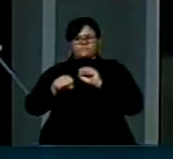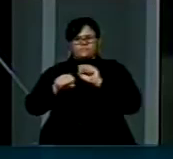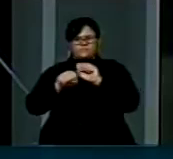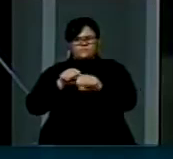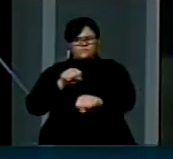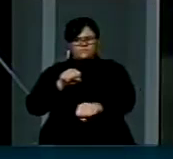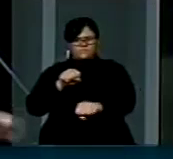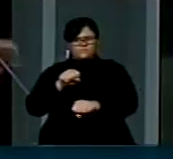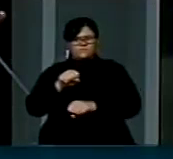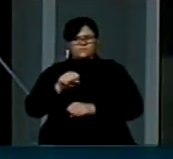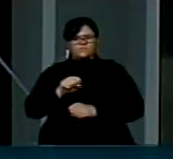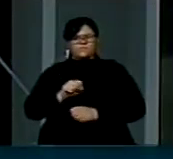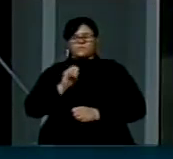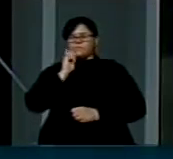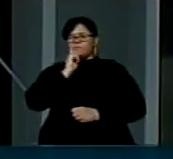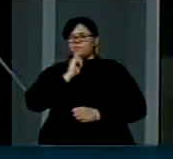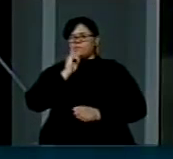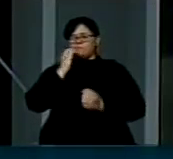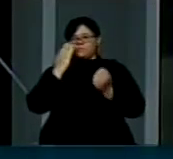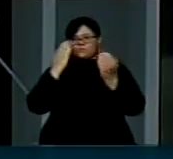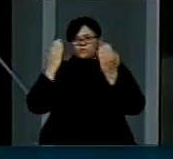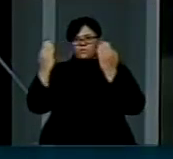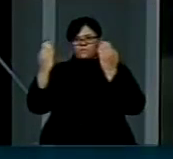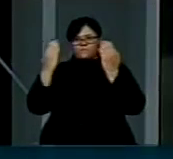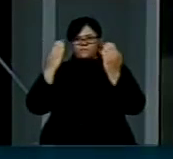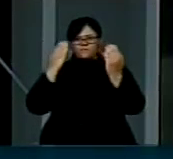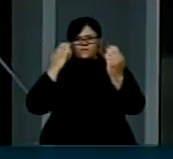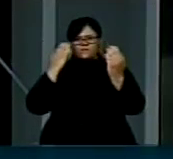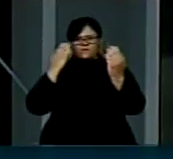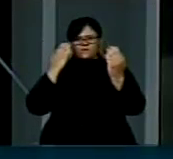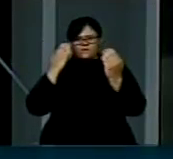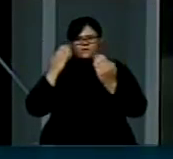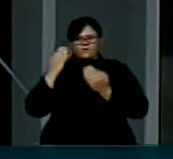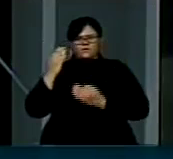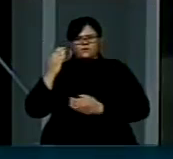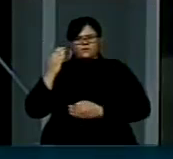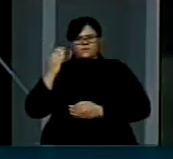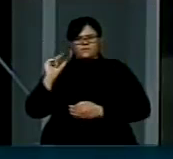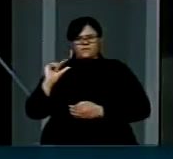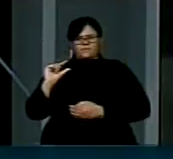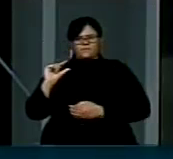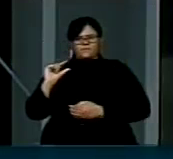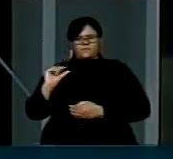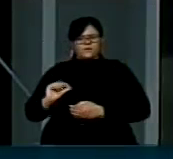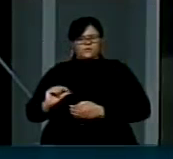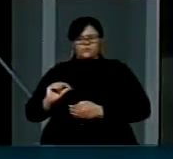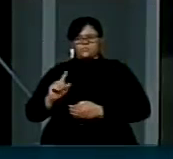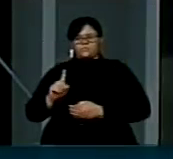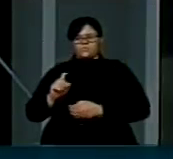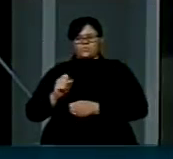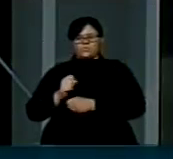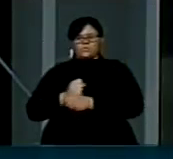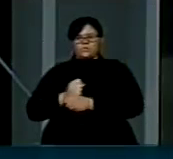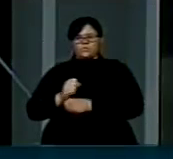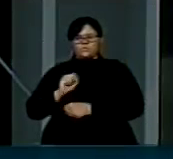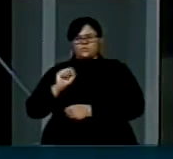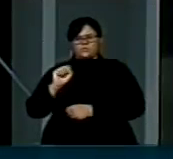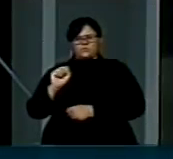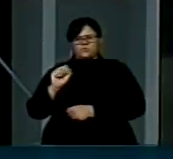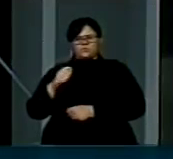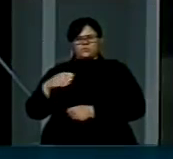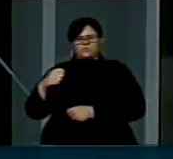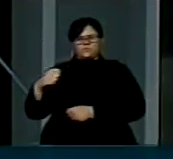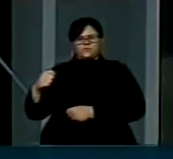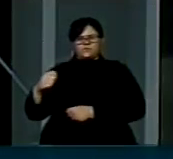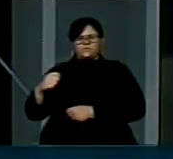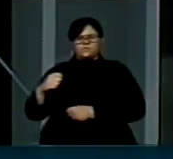Para efeito de comparação, é menos que 1 ano e 8 meses